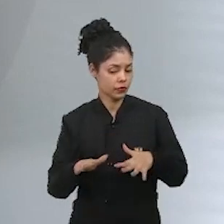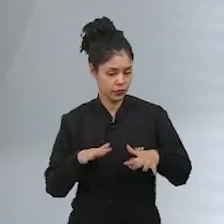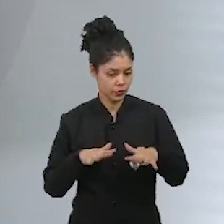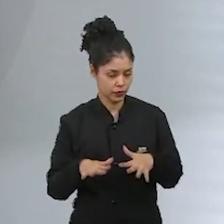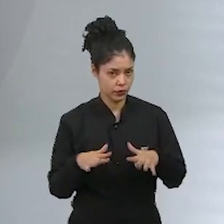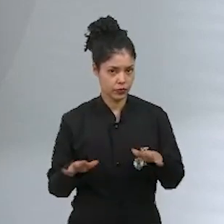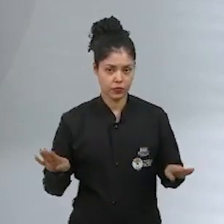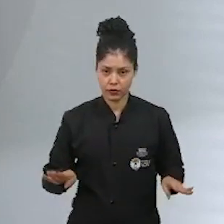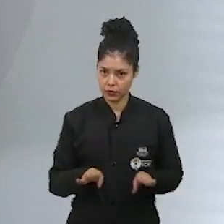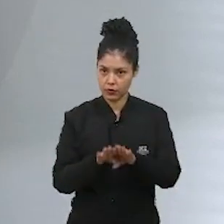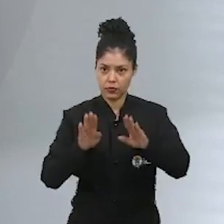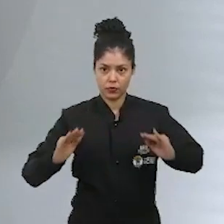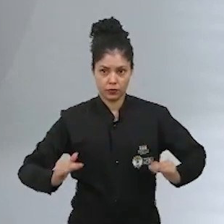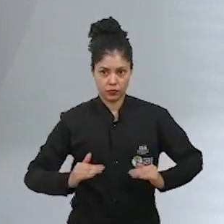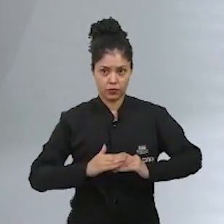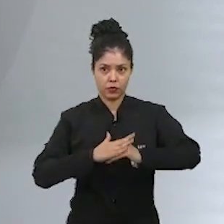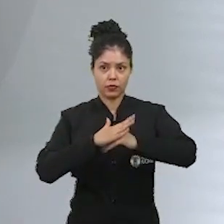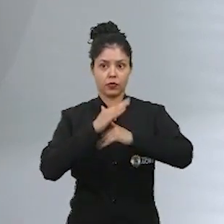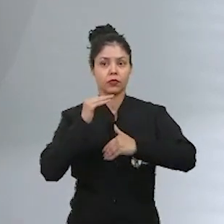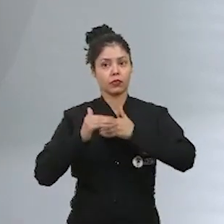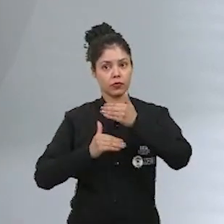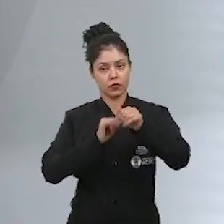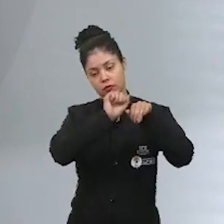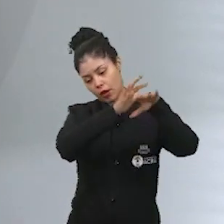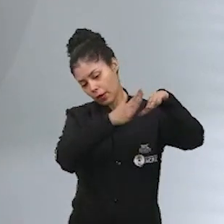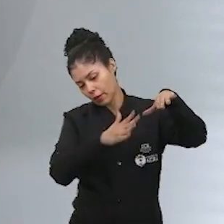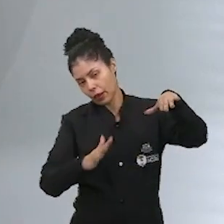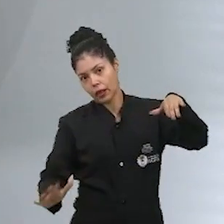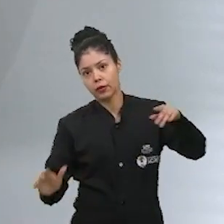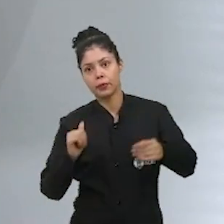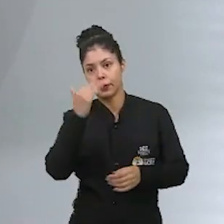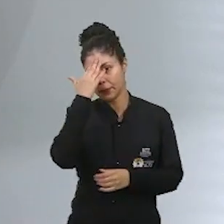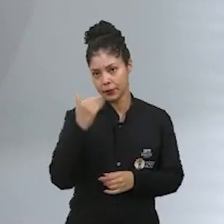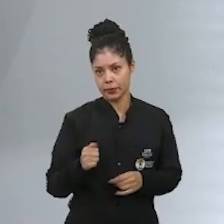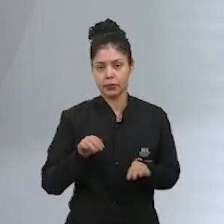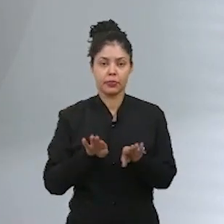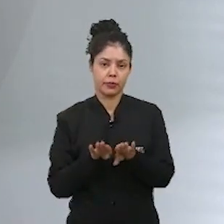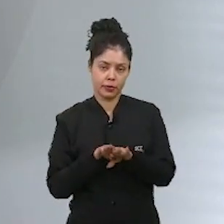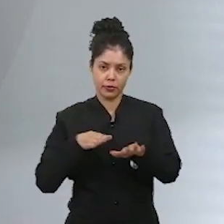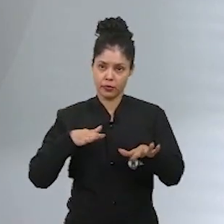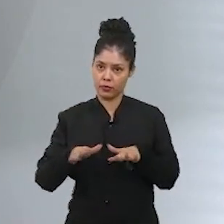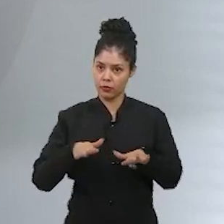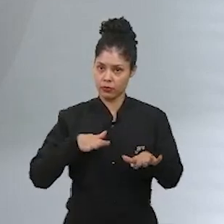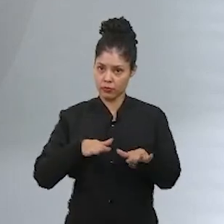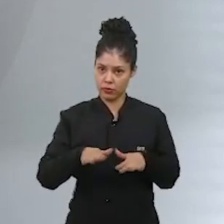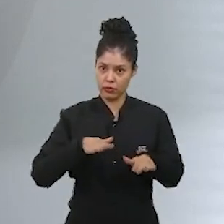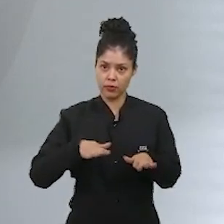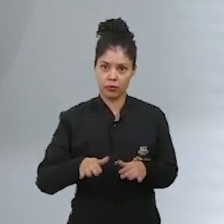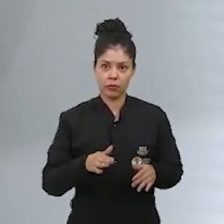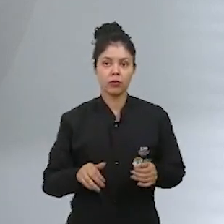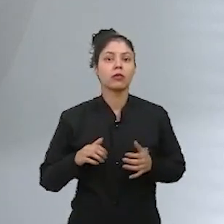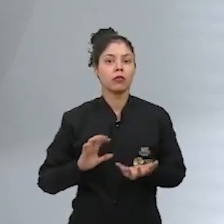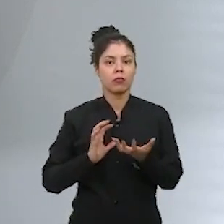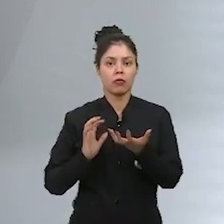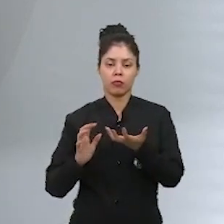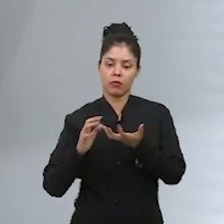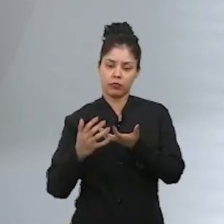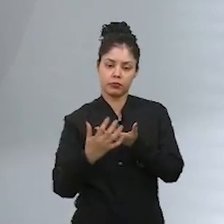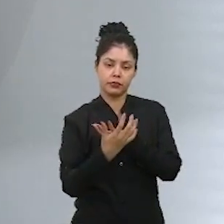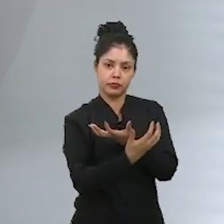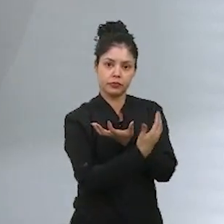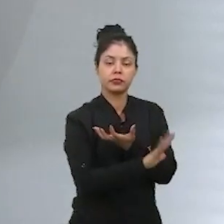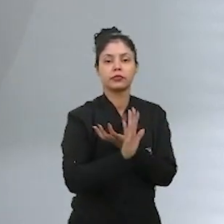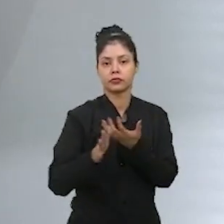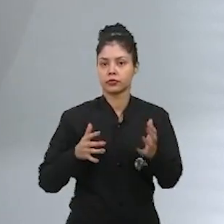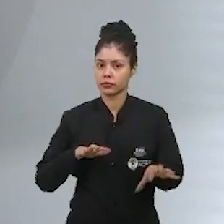de placas tectônicas, mas sofreram processos erosivos. Sabemos que as placas tectônicas, elas movimentam também os continentes, tá?